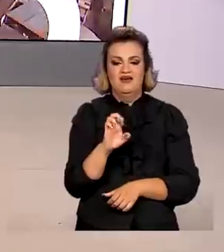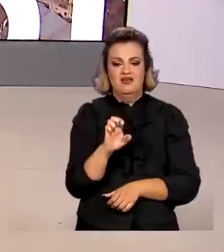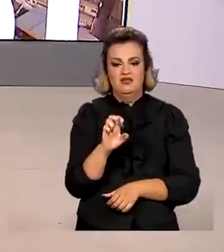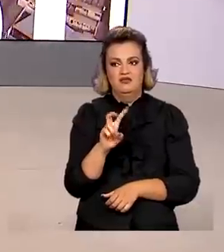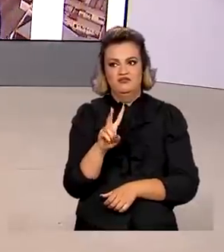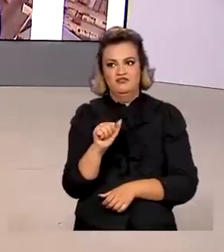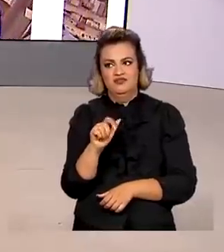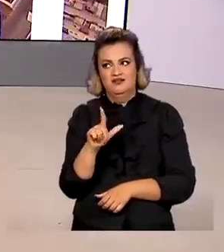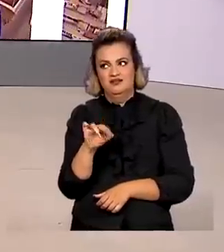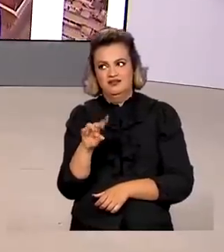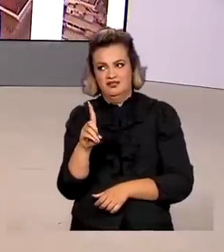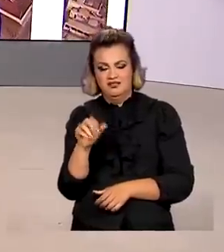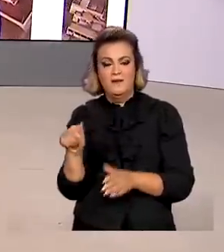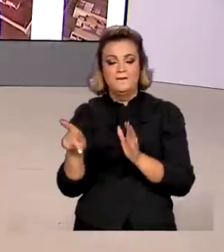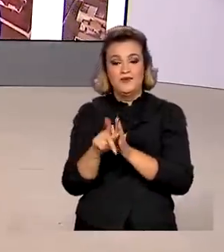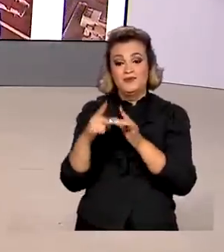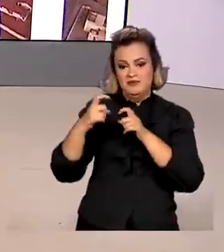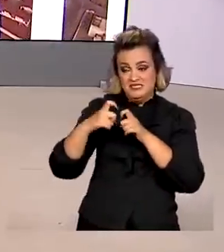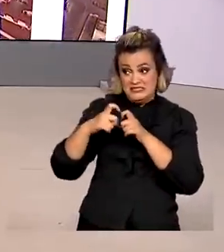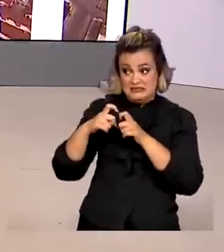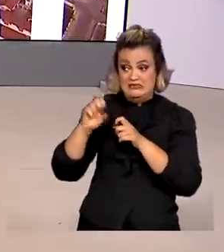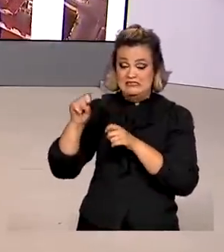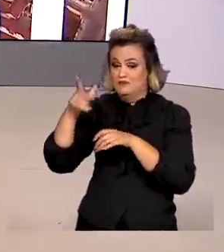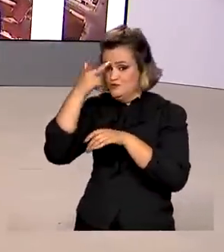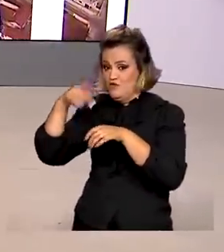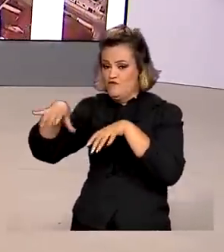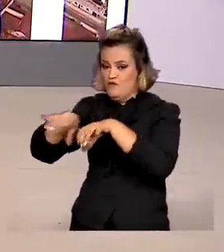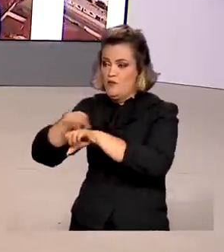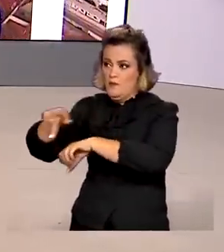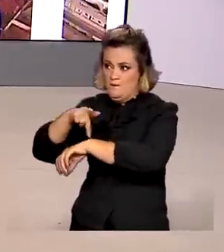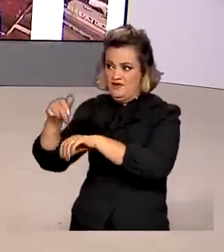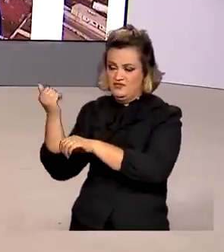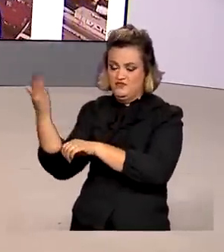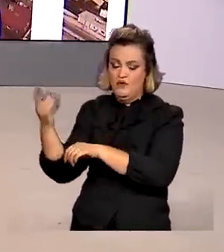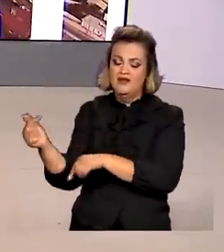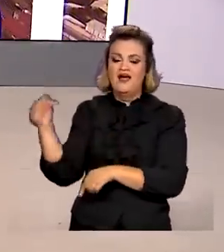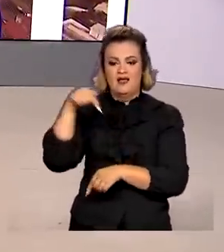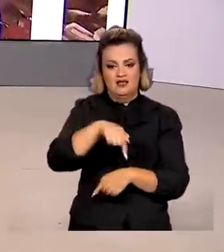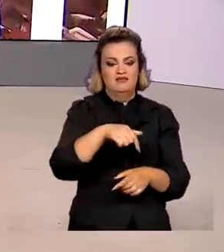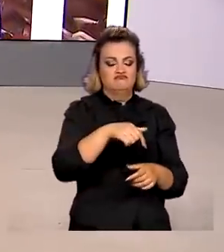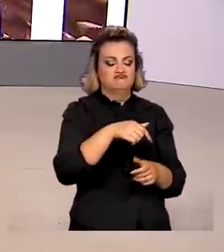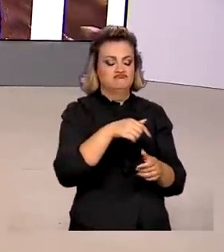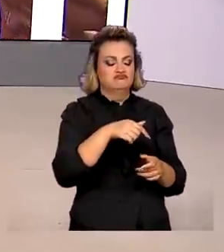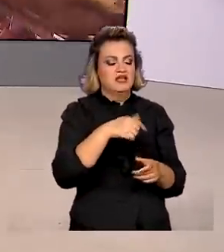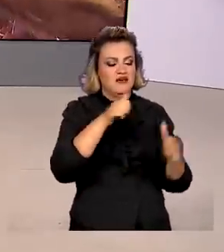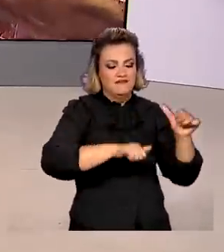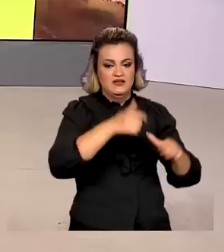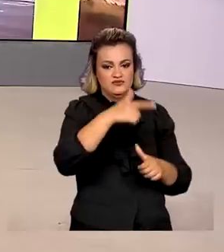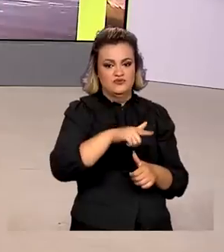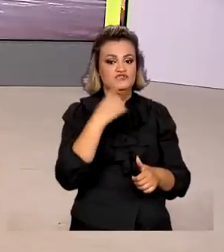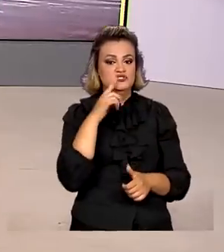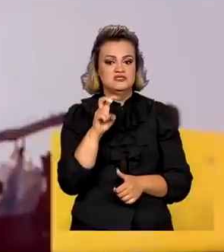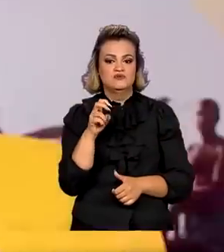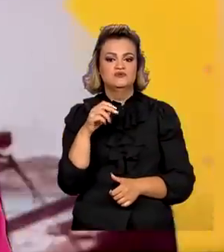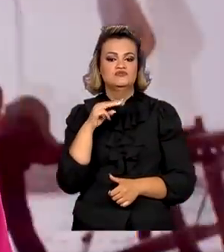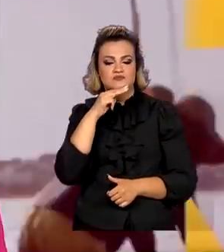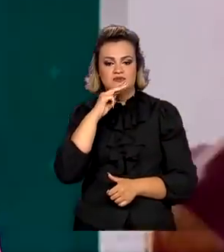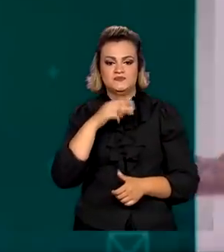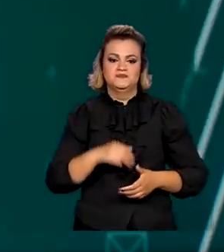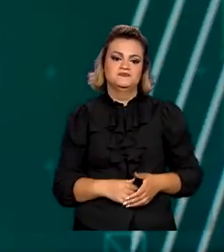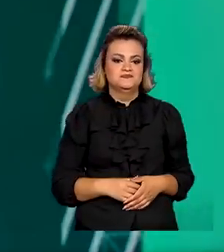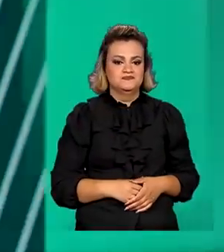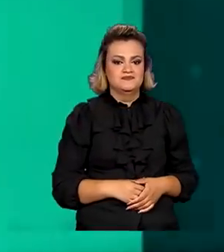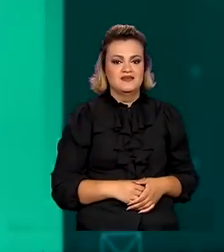Médicos expedidos por instituições estrangeiras. As provas vão ser aplicadas no dia 5 de março.